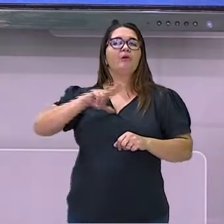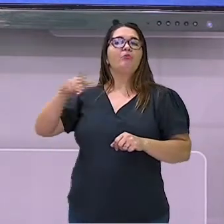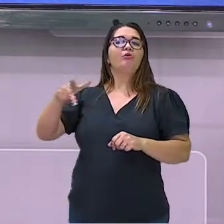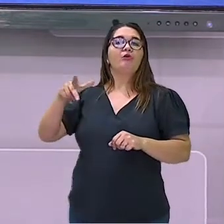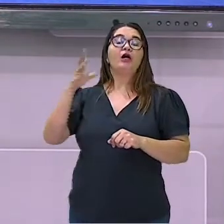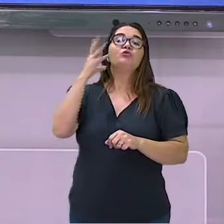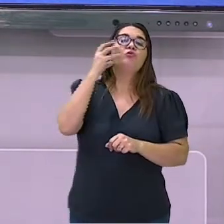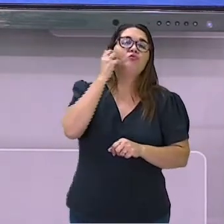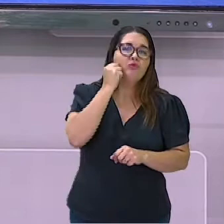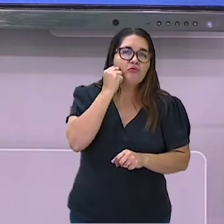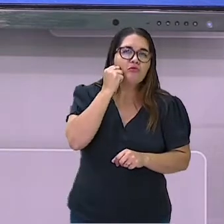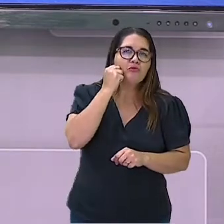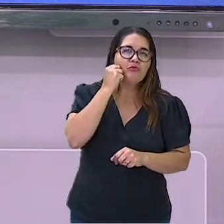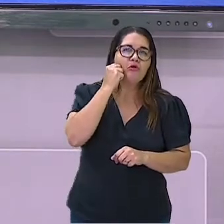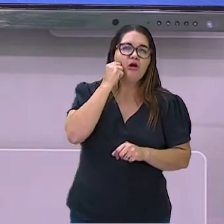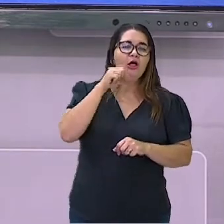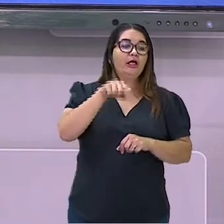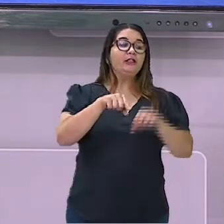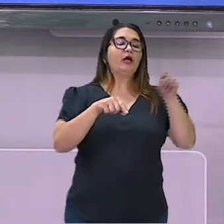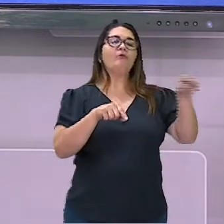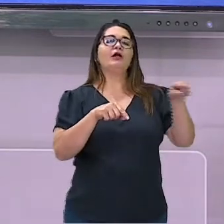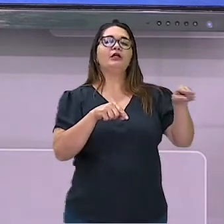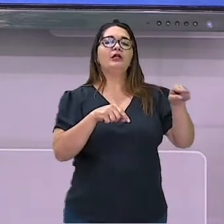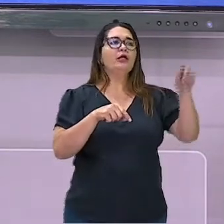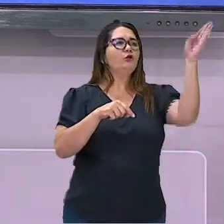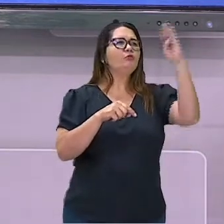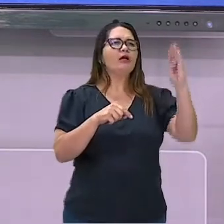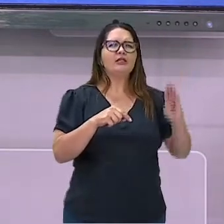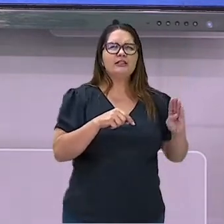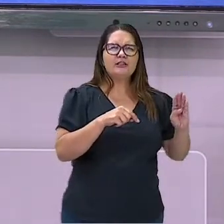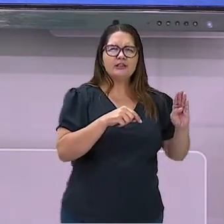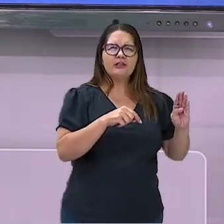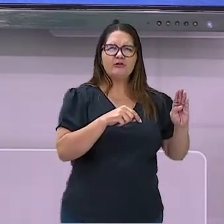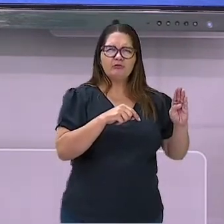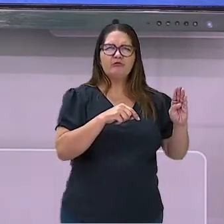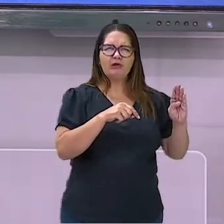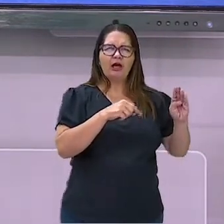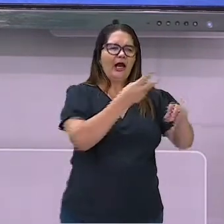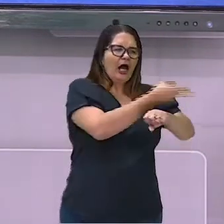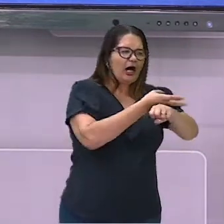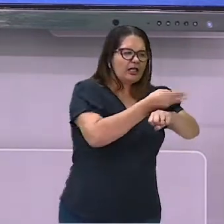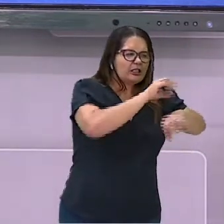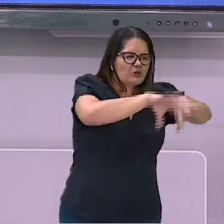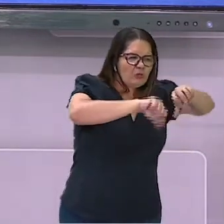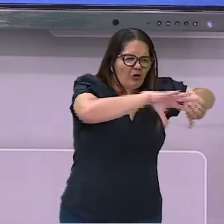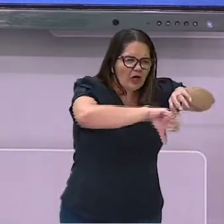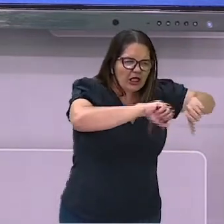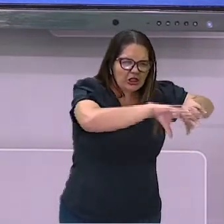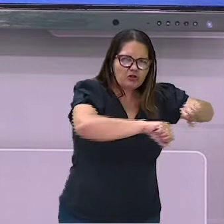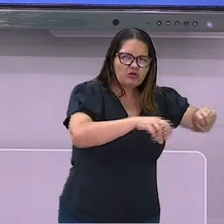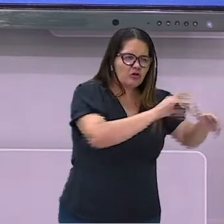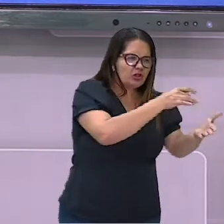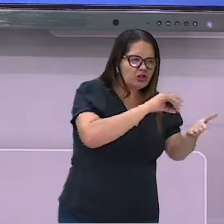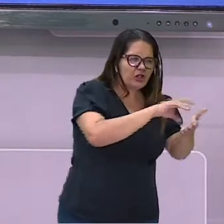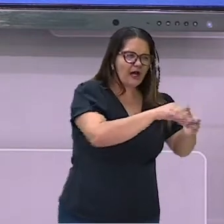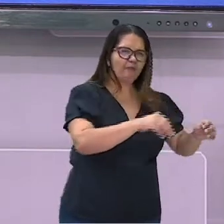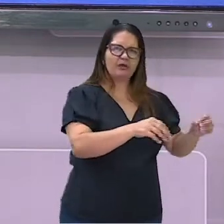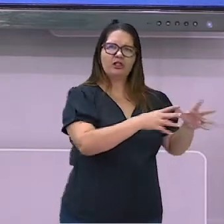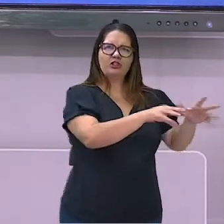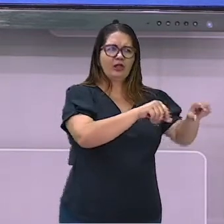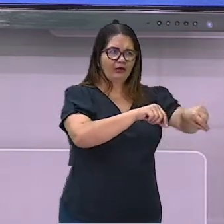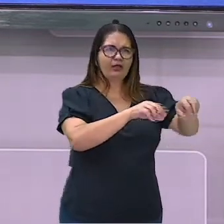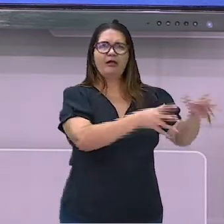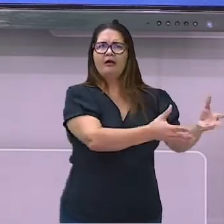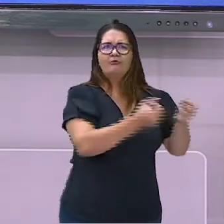mundo. Então, tudo que acontece do outro lado do mundo, ou aqui na Argentina, na Bolívia, na